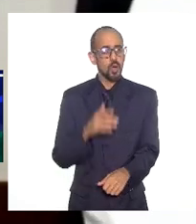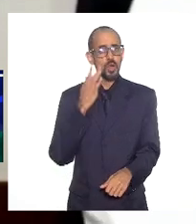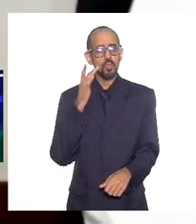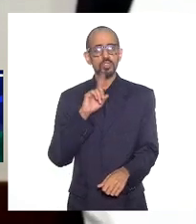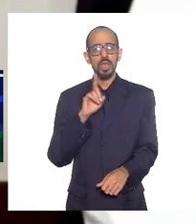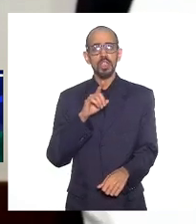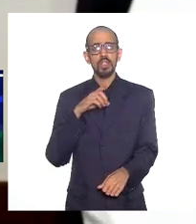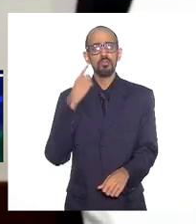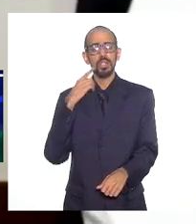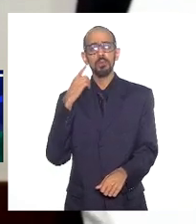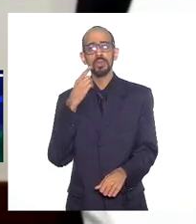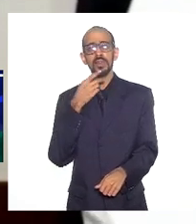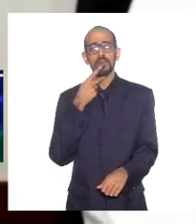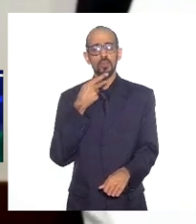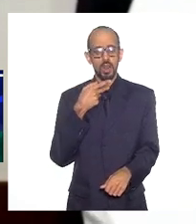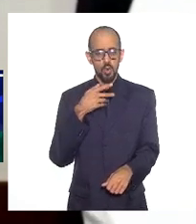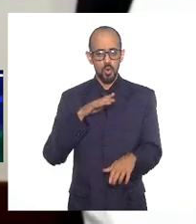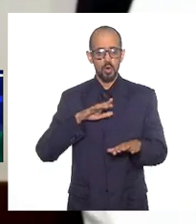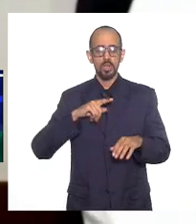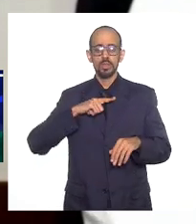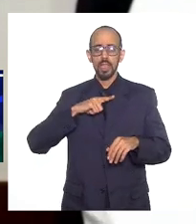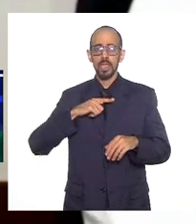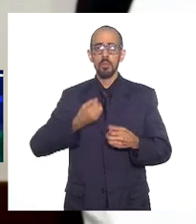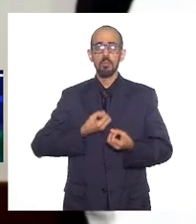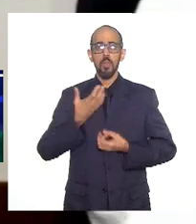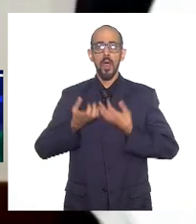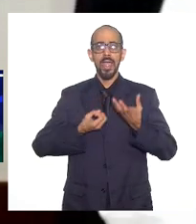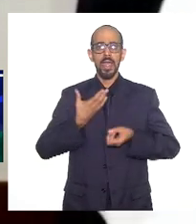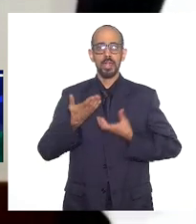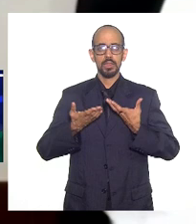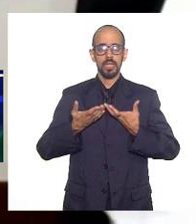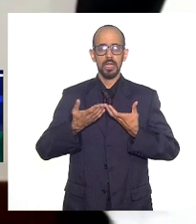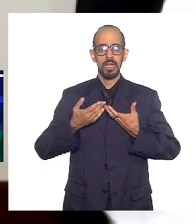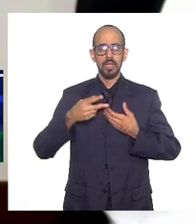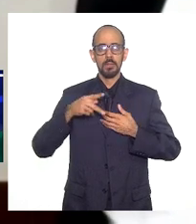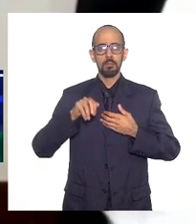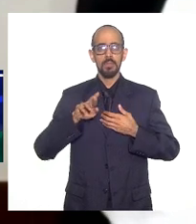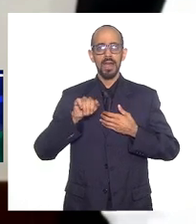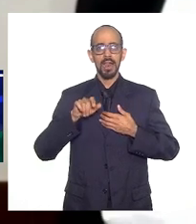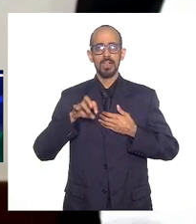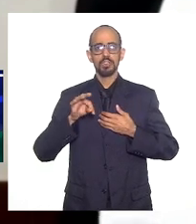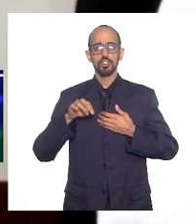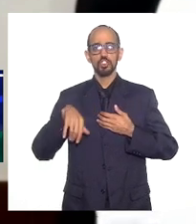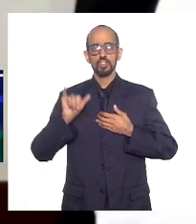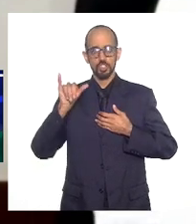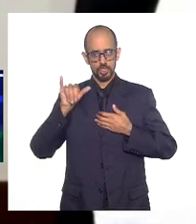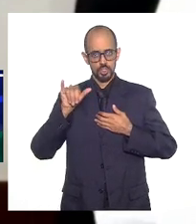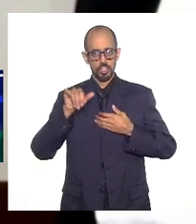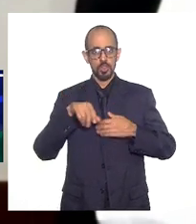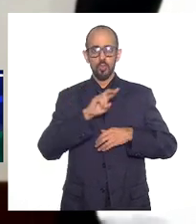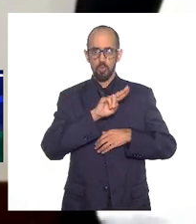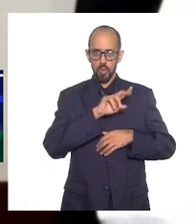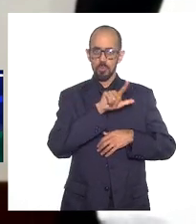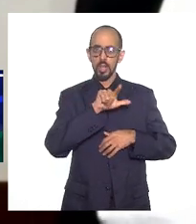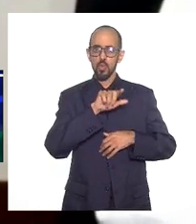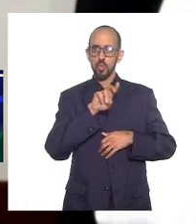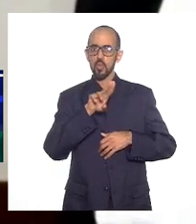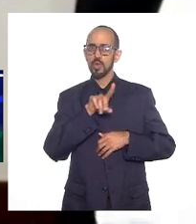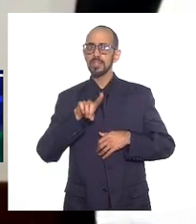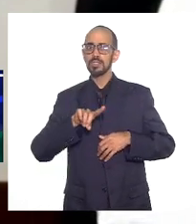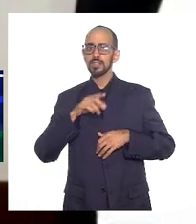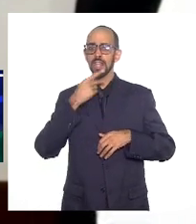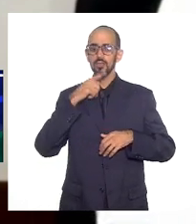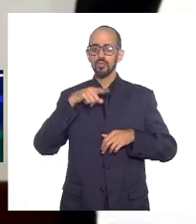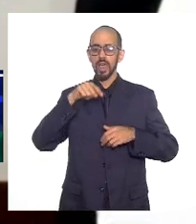Na verdade, tem um poeta em Paraty chamado Luiz Perequê, que ele define bem essa